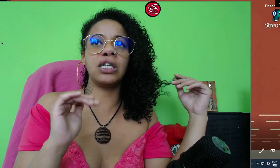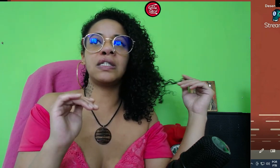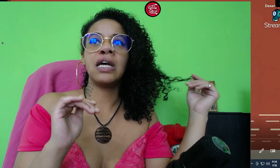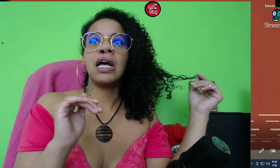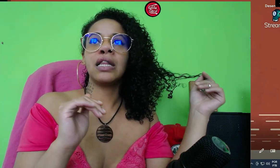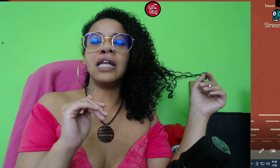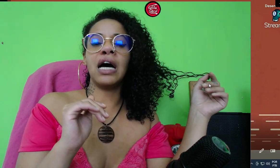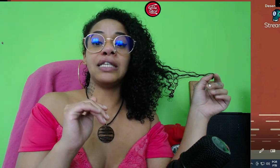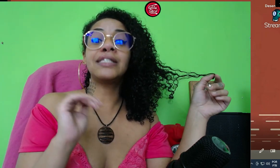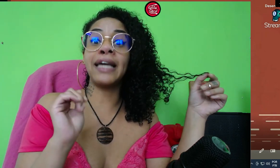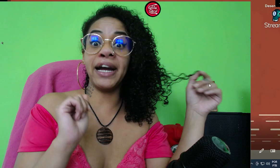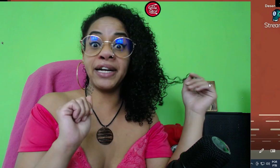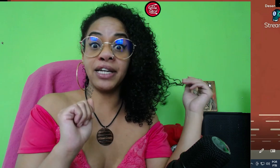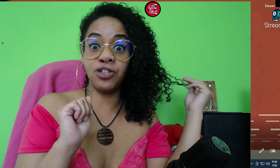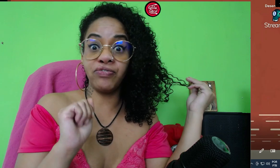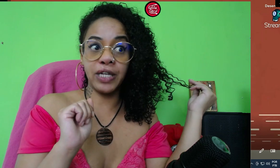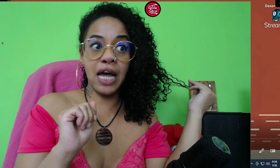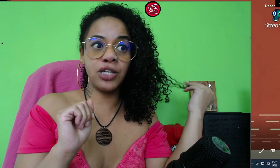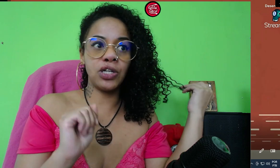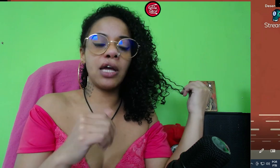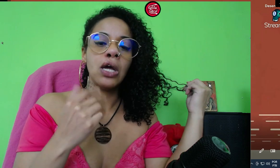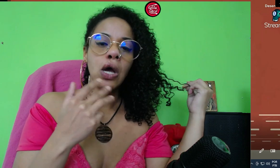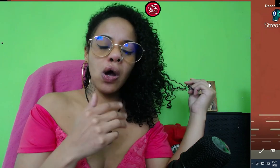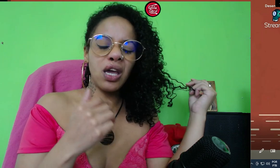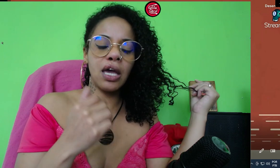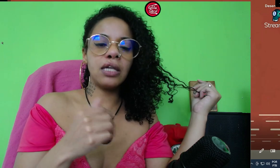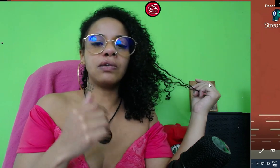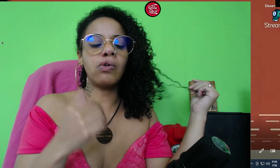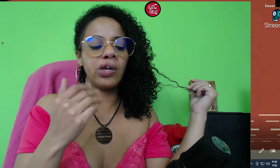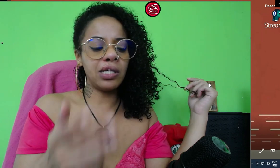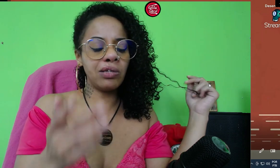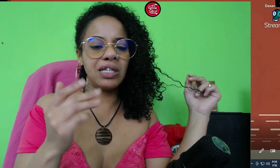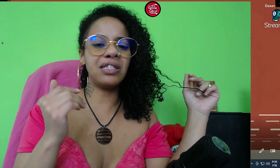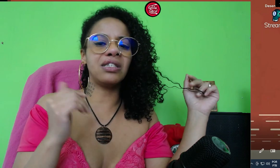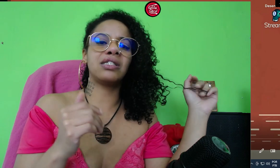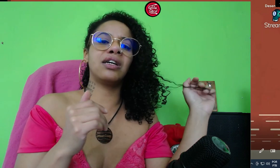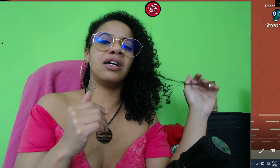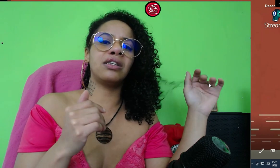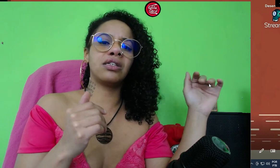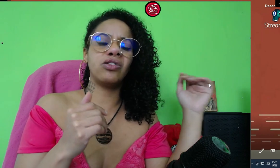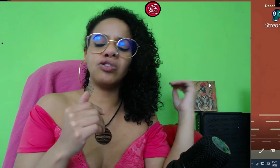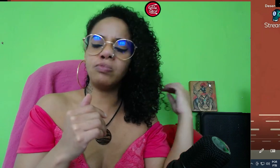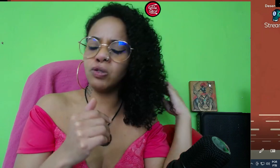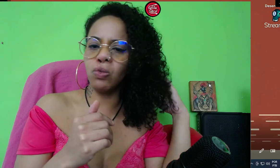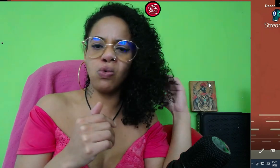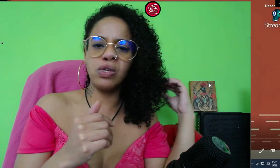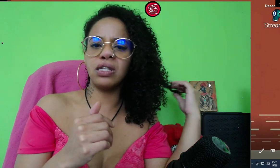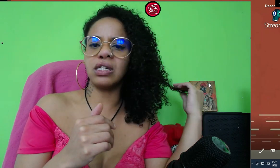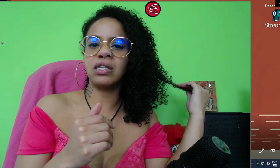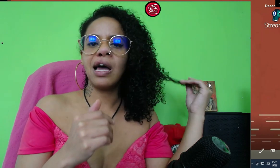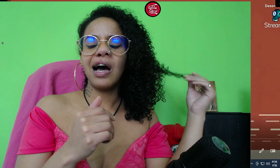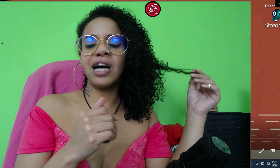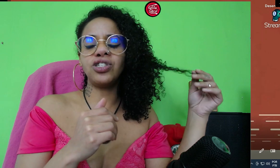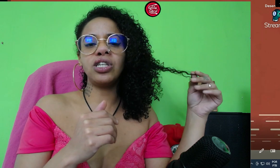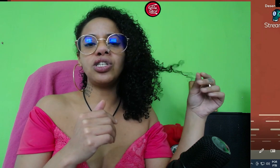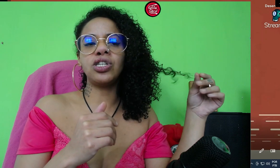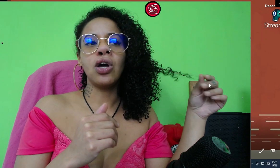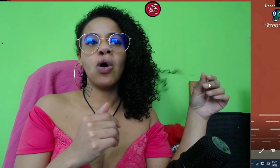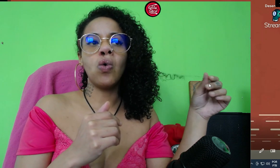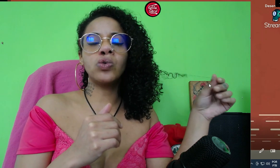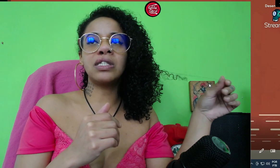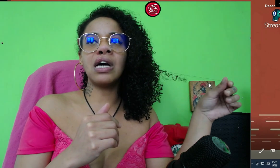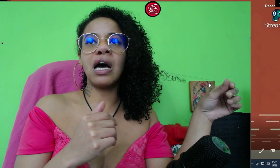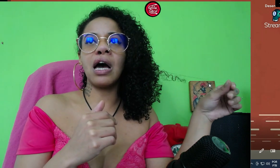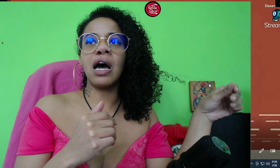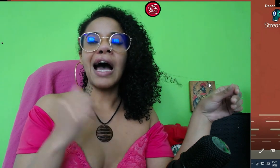paladinas da esquerda de verdade né conheçam conheçam as Iansã Nós Somos muitas a gente